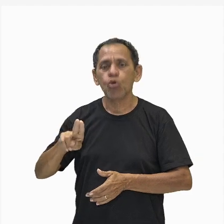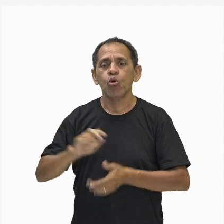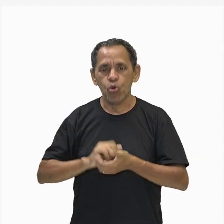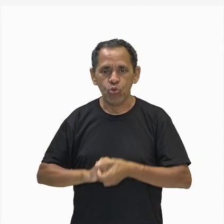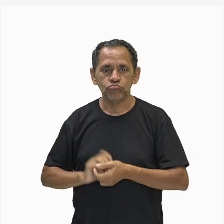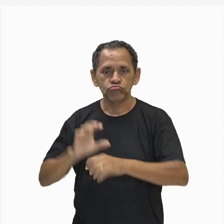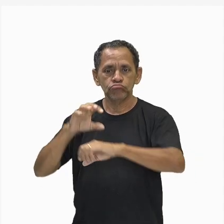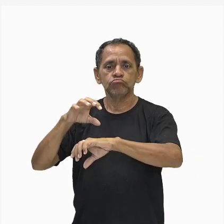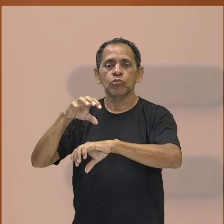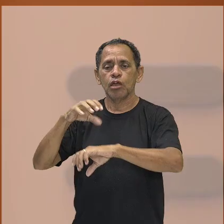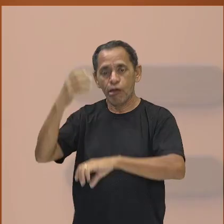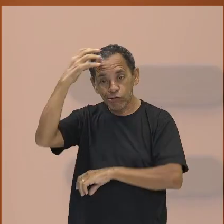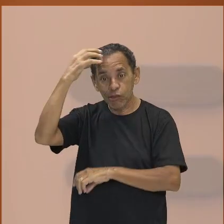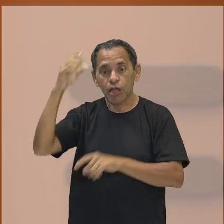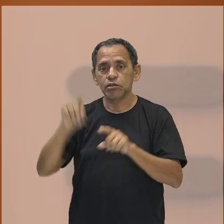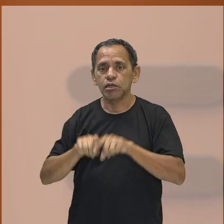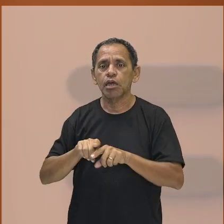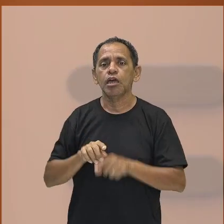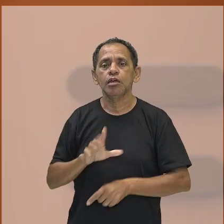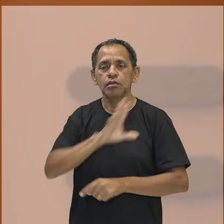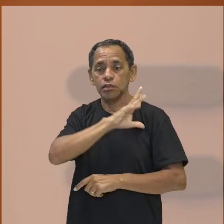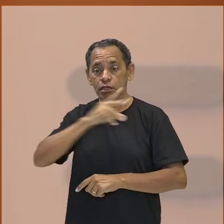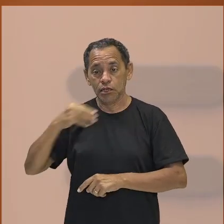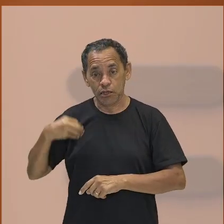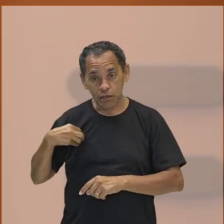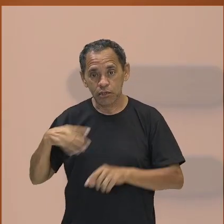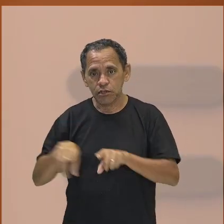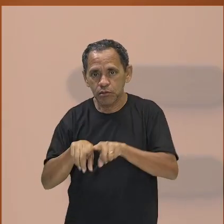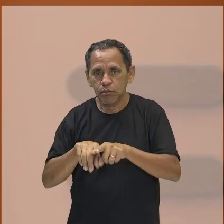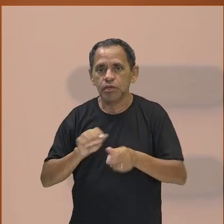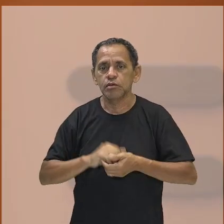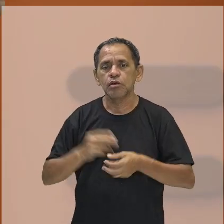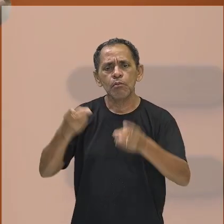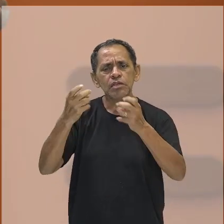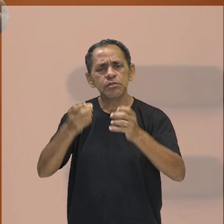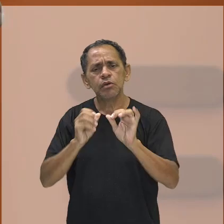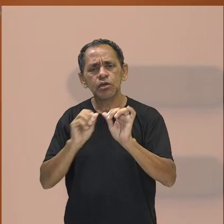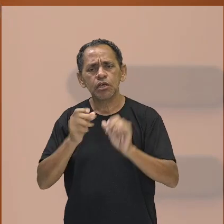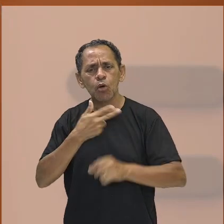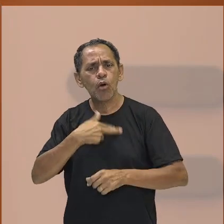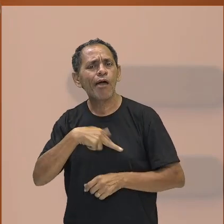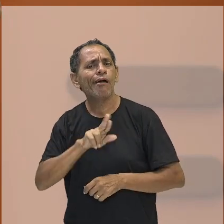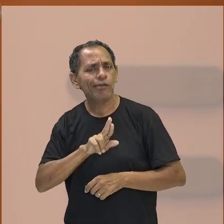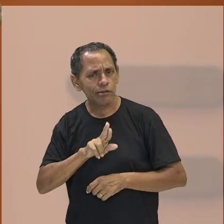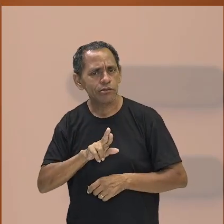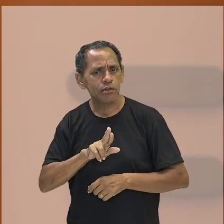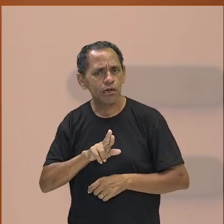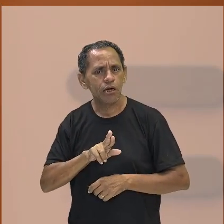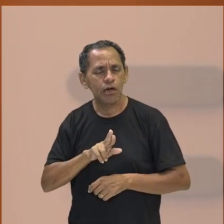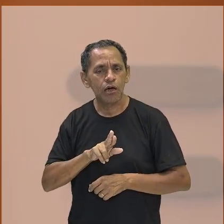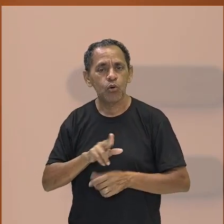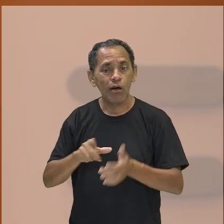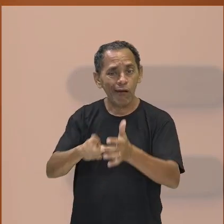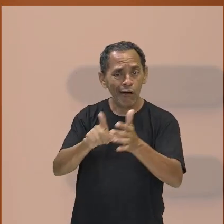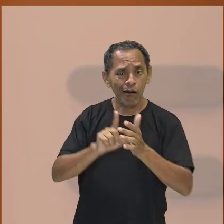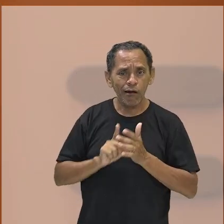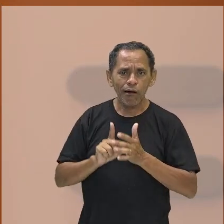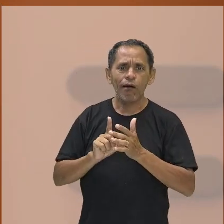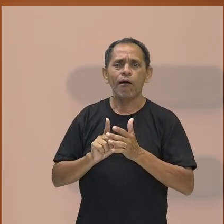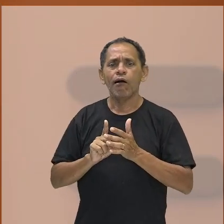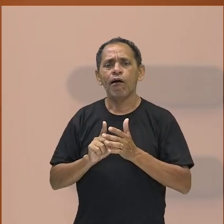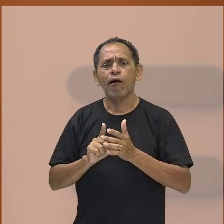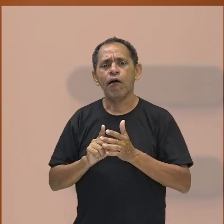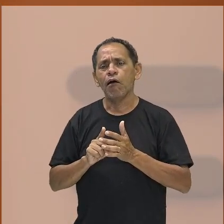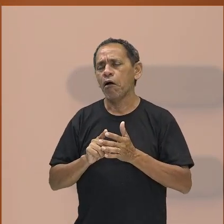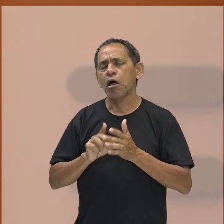Constantino, tá? Então percebam aí, não é mesmo? Que era uma religião ali, vamos dizer assim, bem, que não